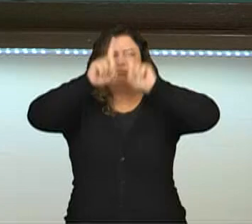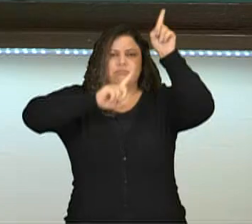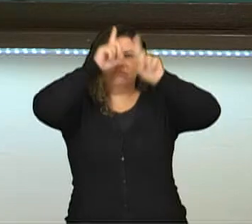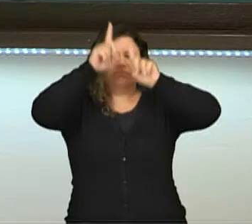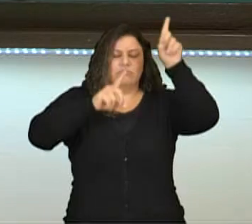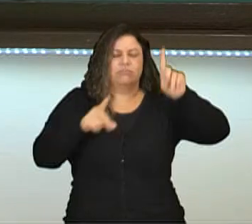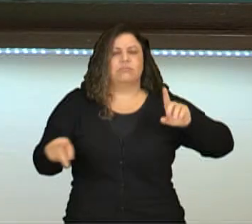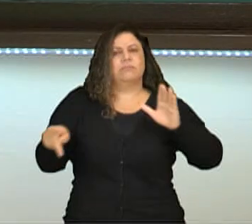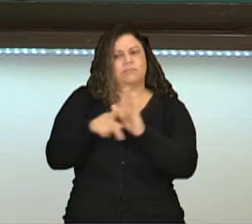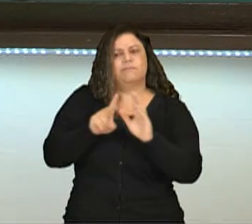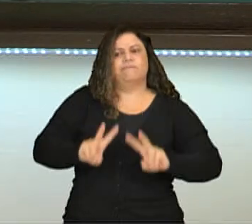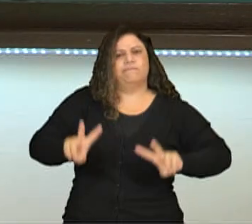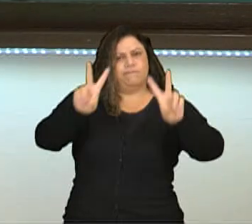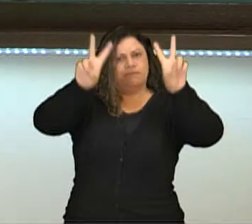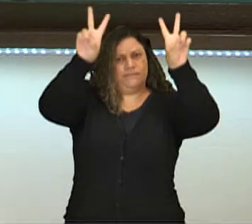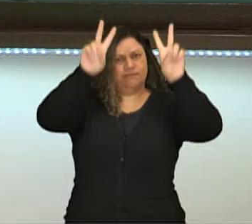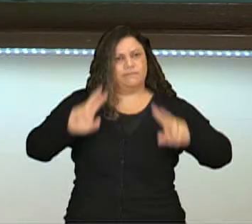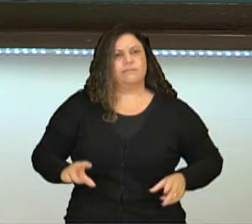passar a ser valorizado.